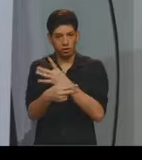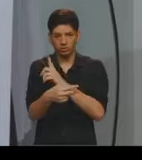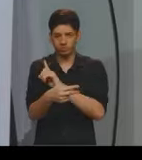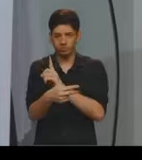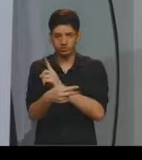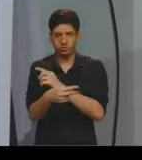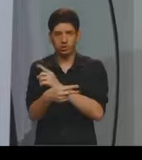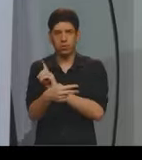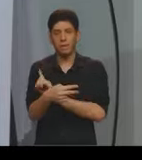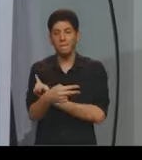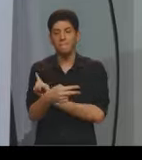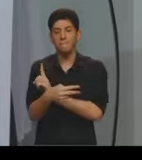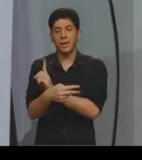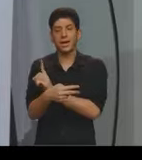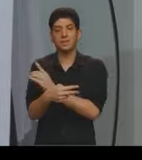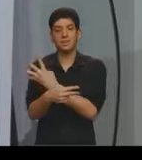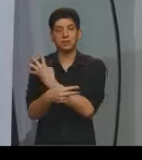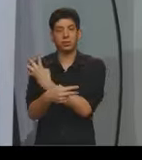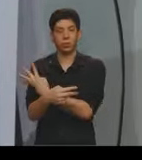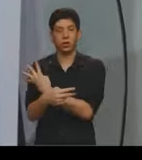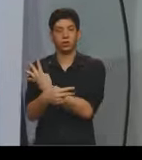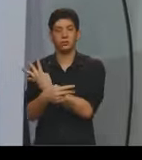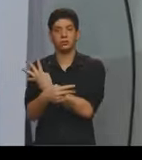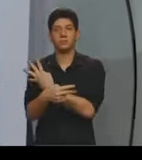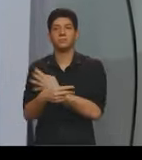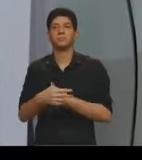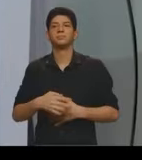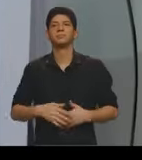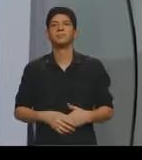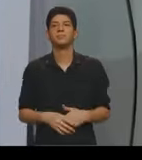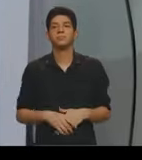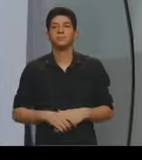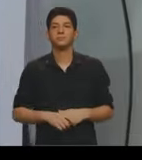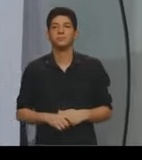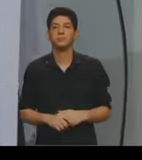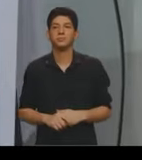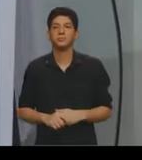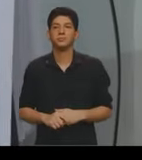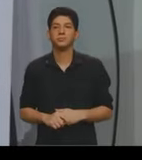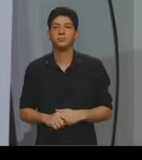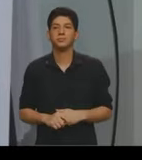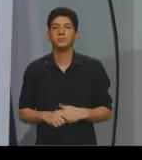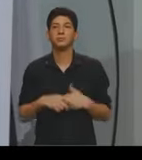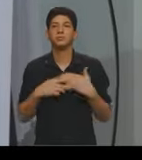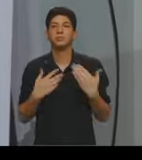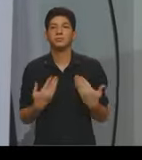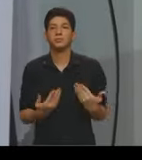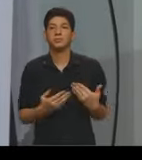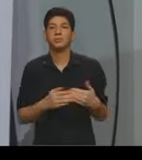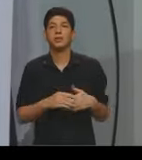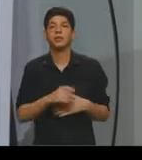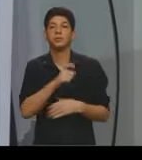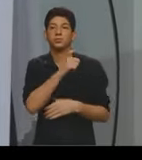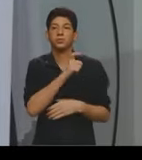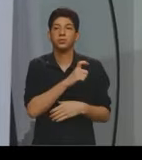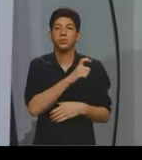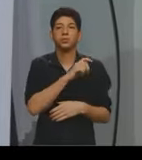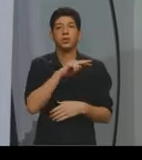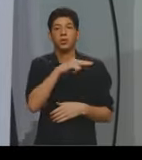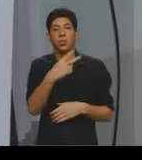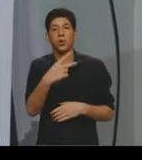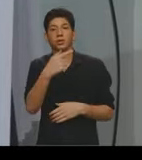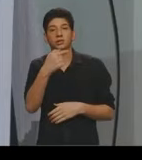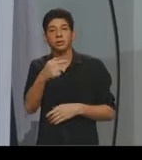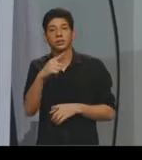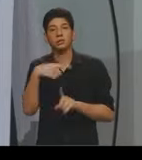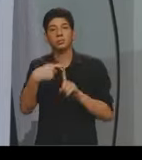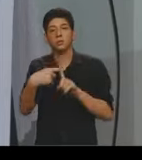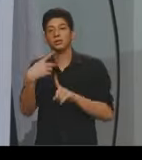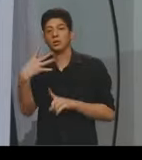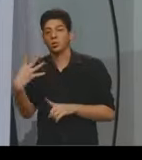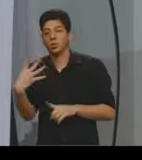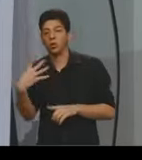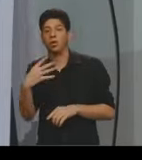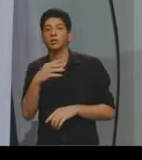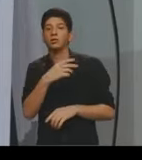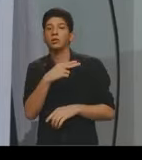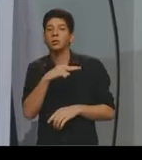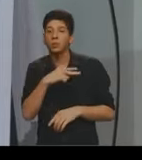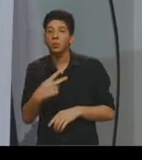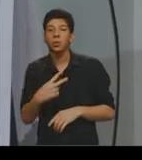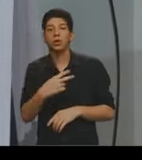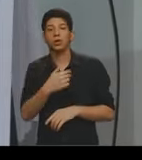como? Mais 4, né? Então, x é igual a 7 mais 4, que dá